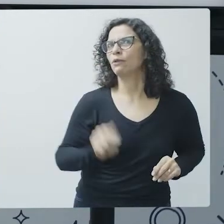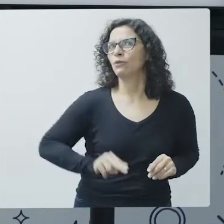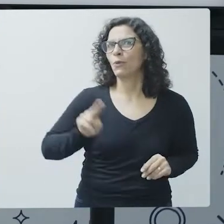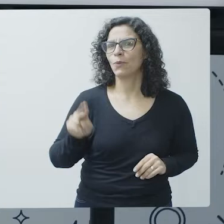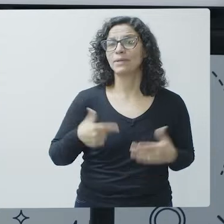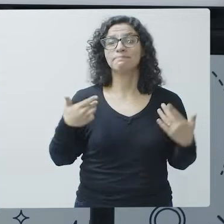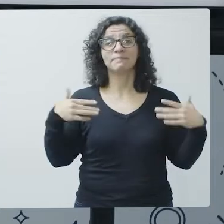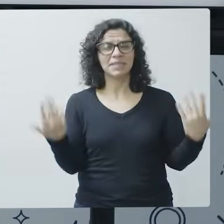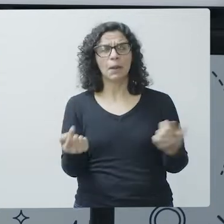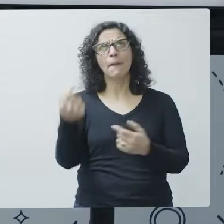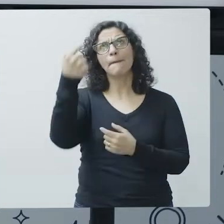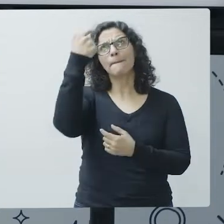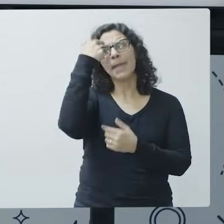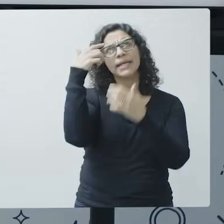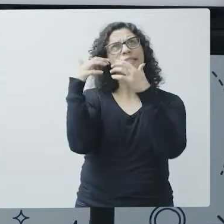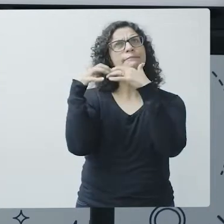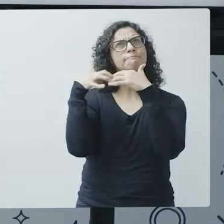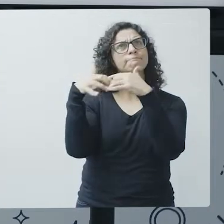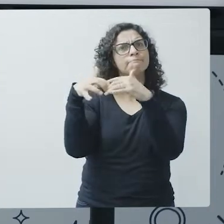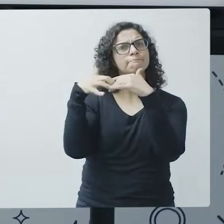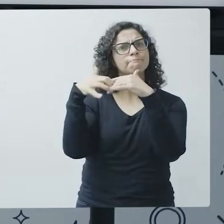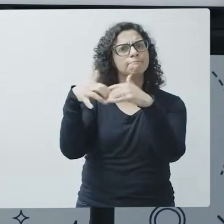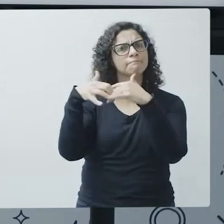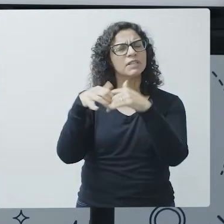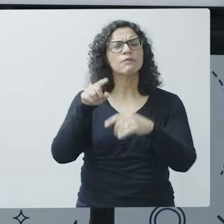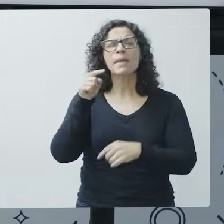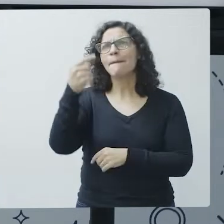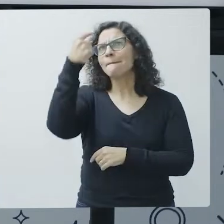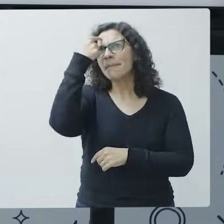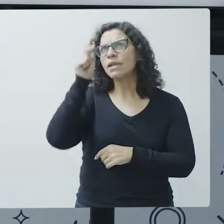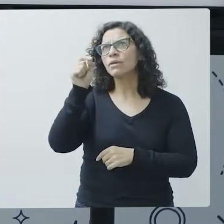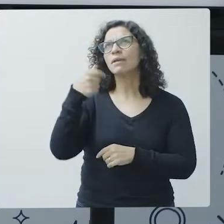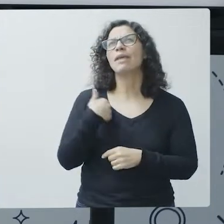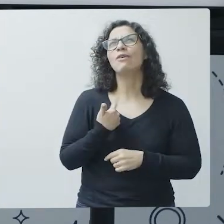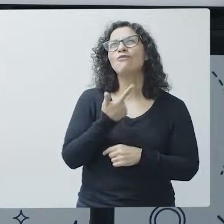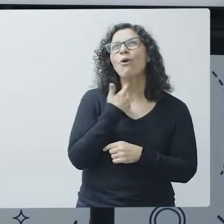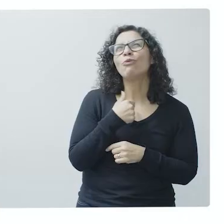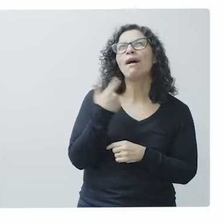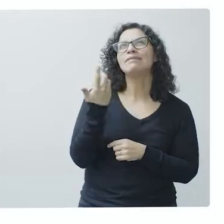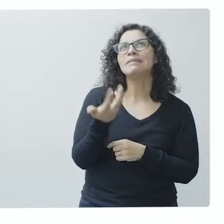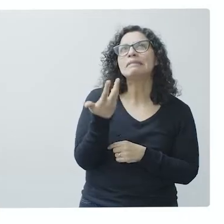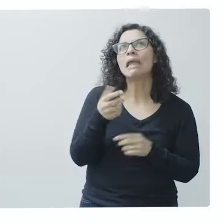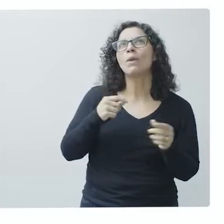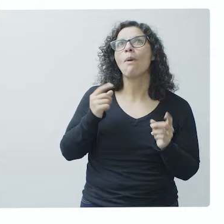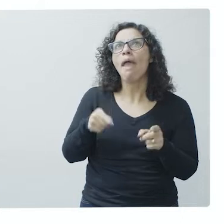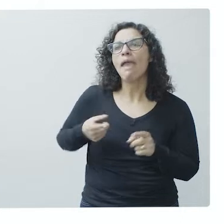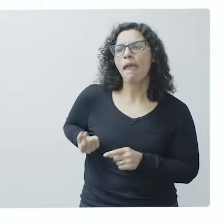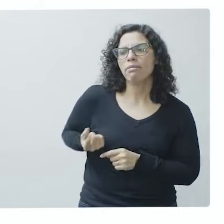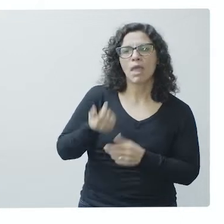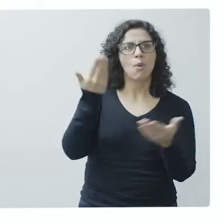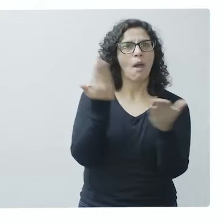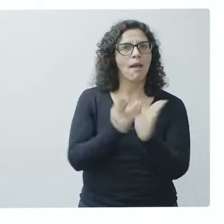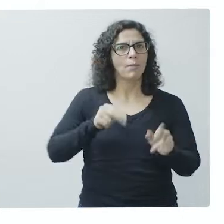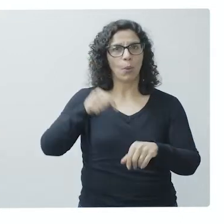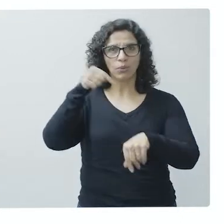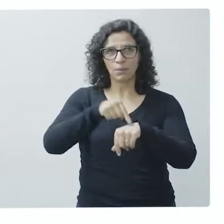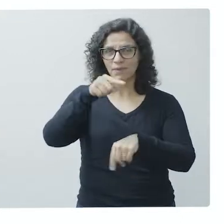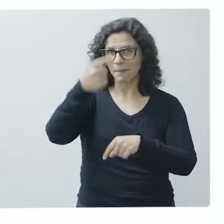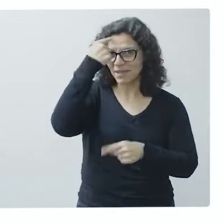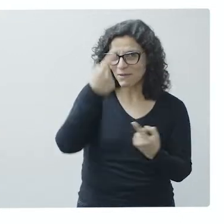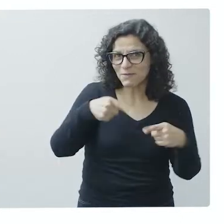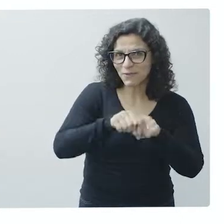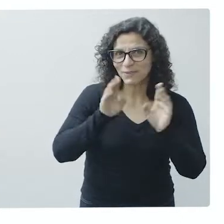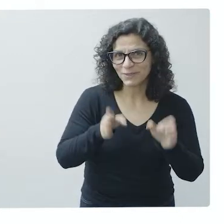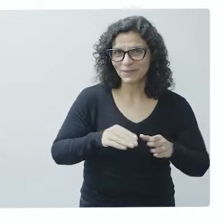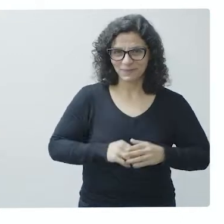Aí, pare um pouquinho, pense. O que você gostaria que fosse eterno? Vou dar um tempinho para você pensar